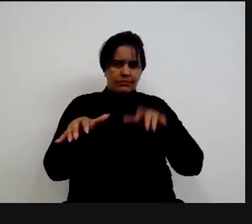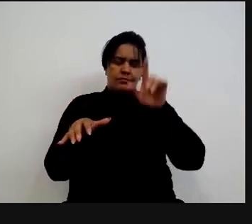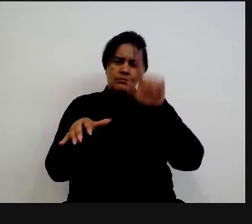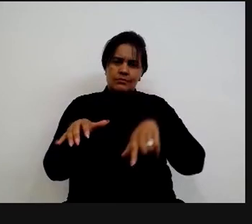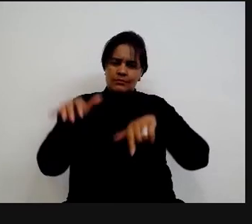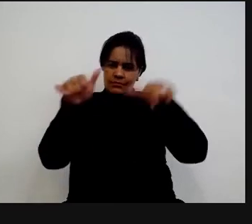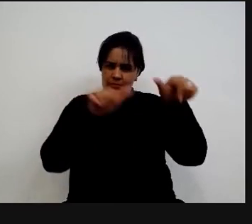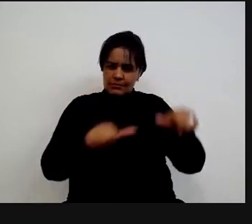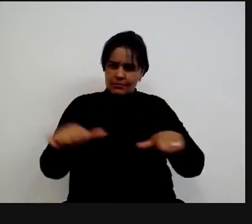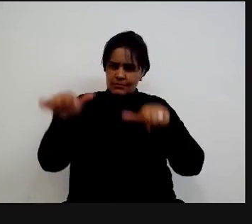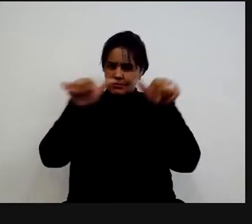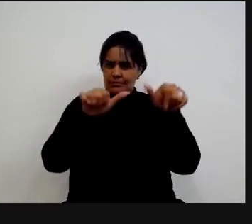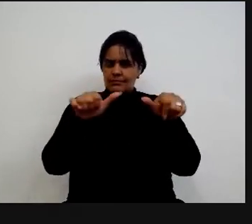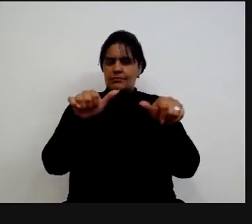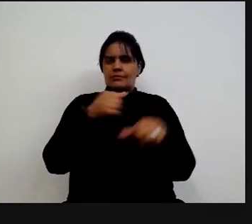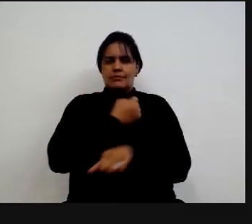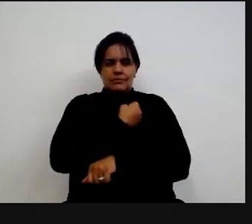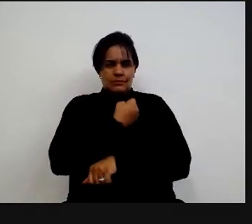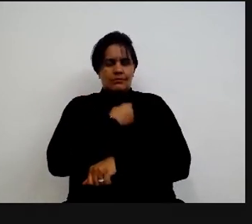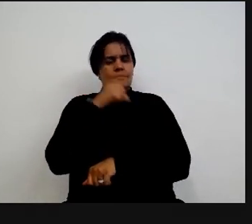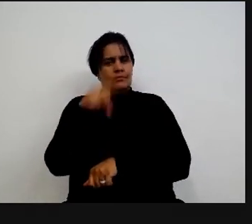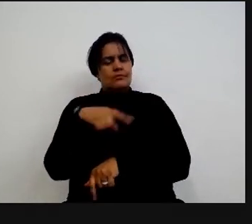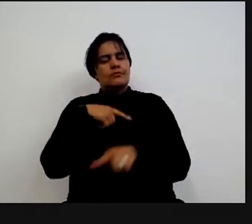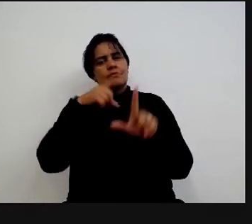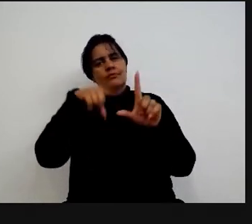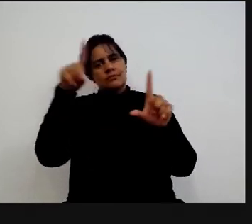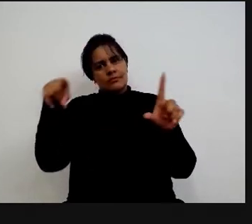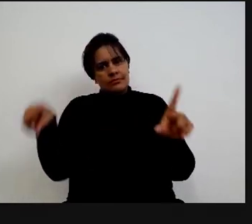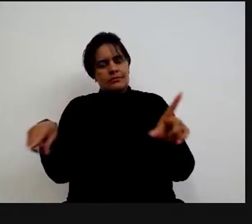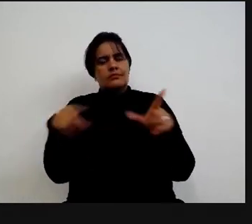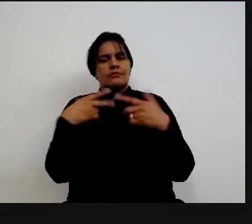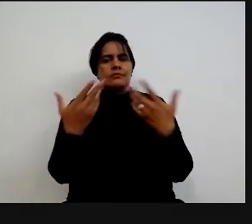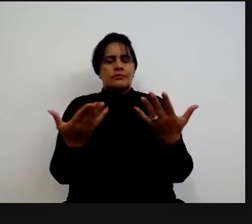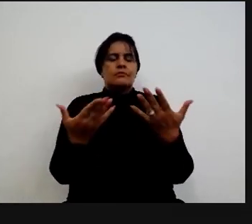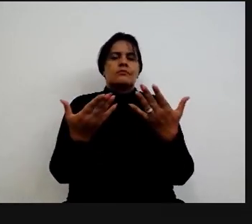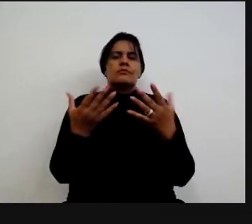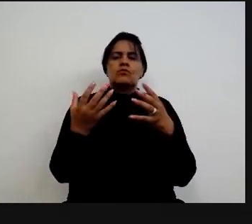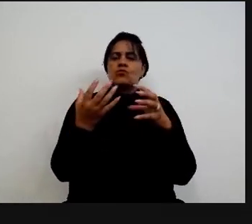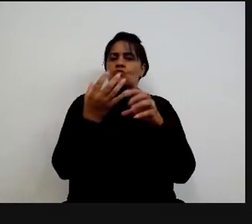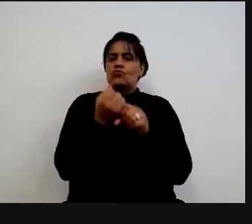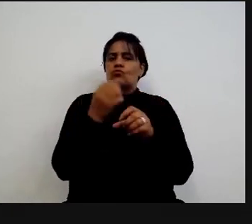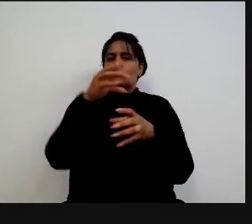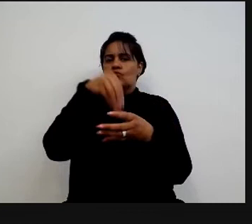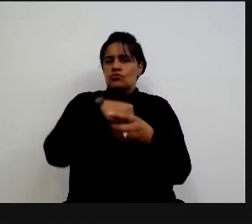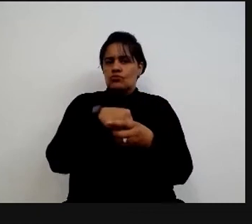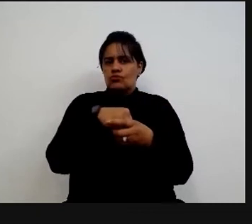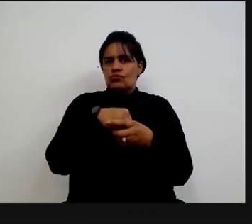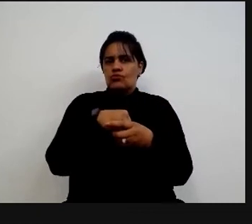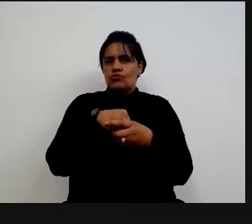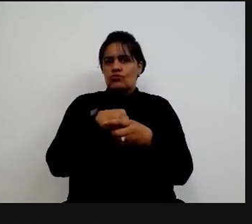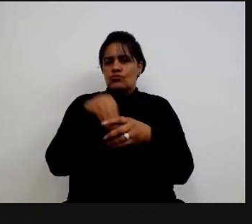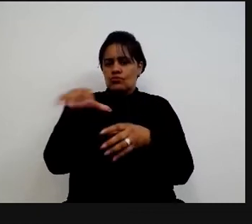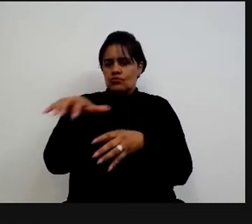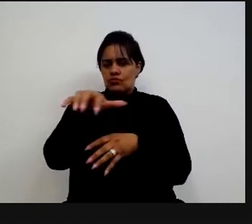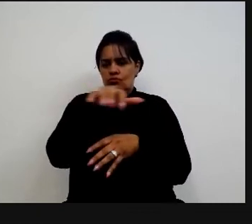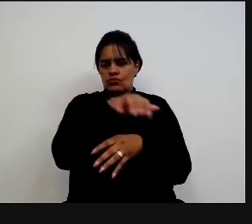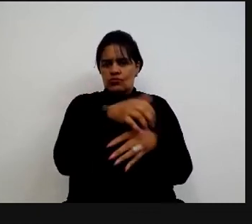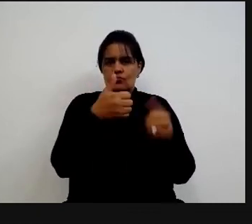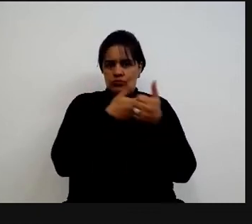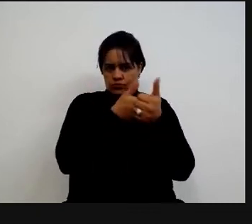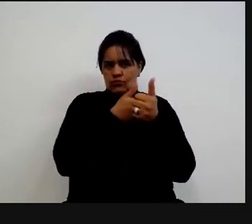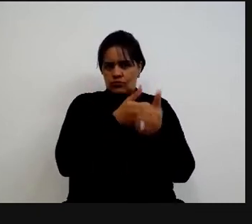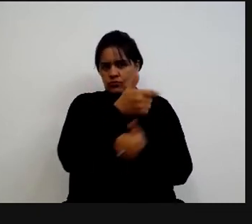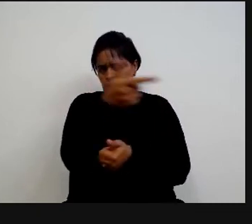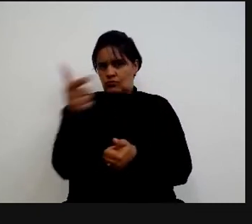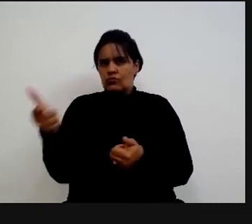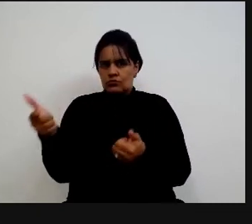dos números. A educação ela também serve para indicadores junto aos órgãos externos que nos acompanham,